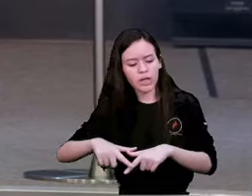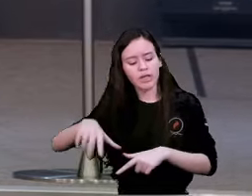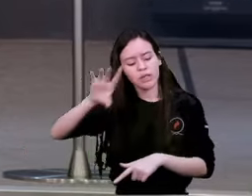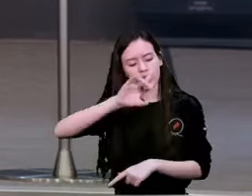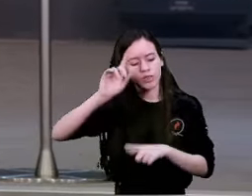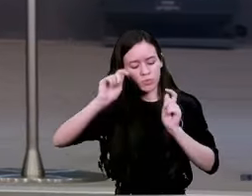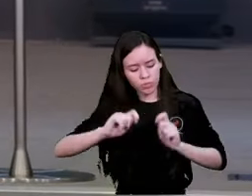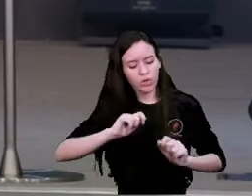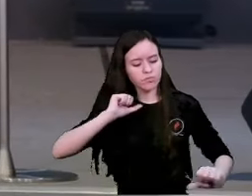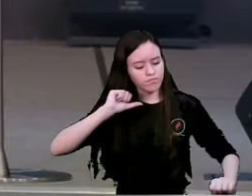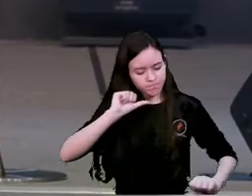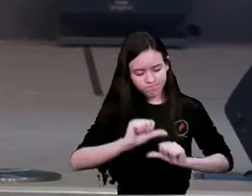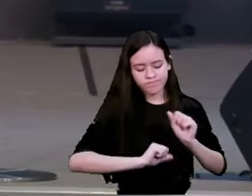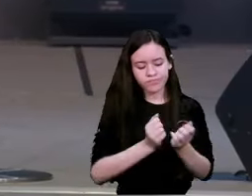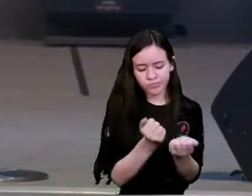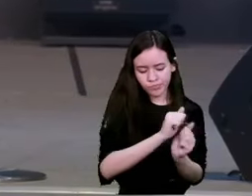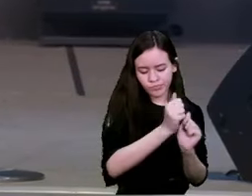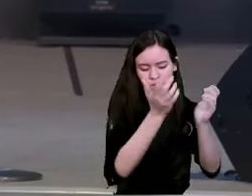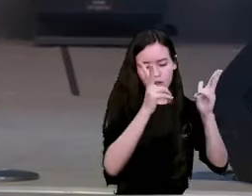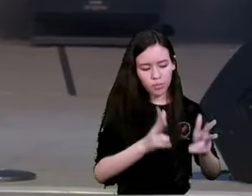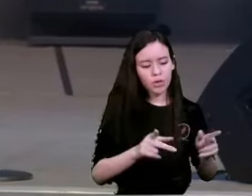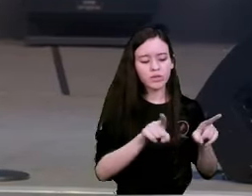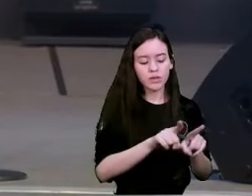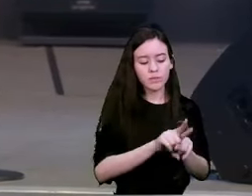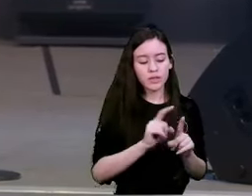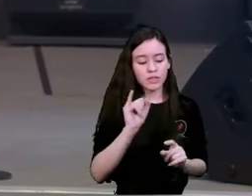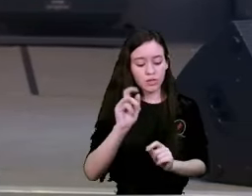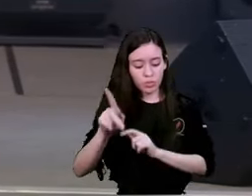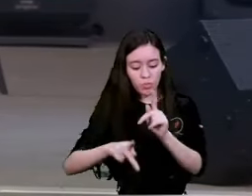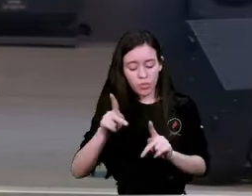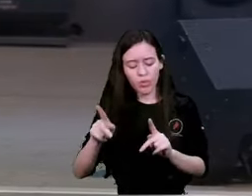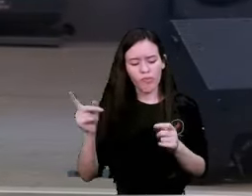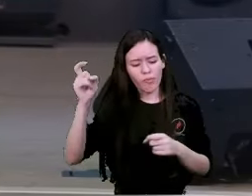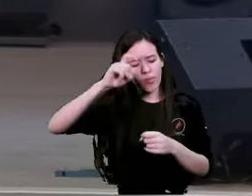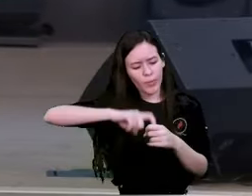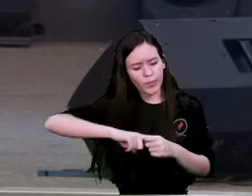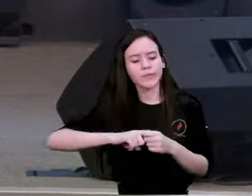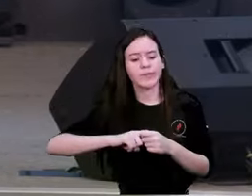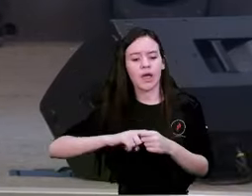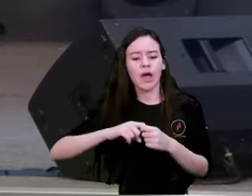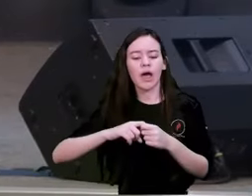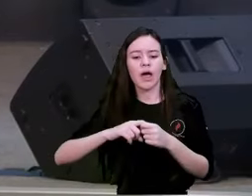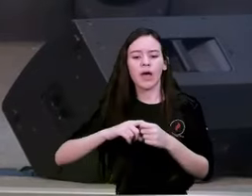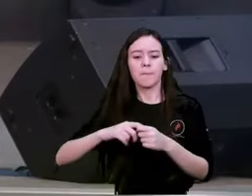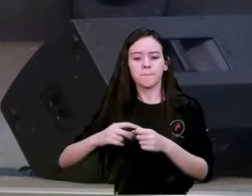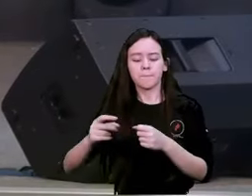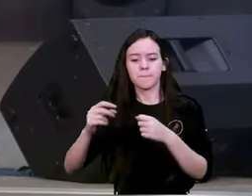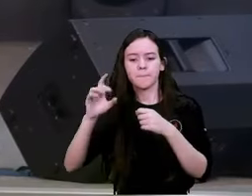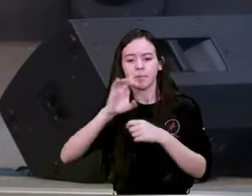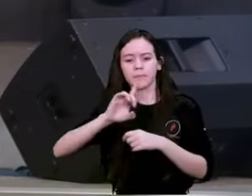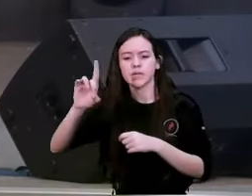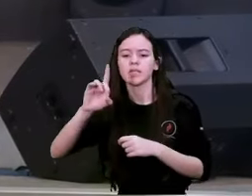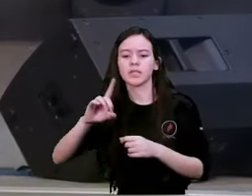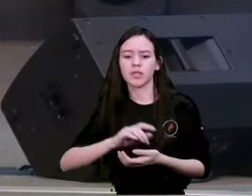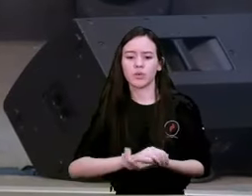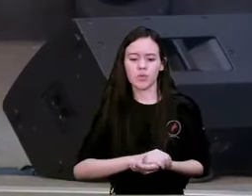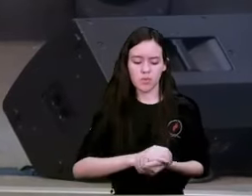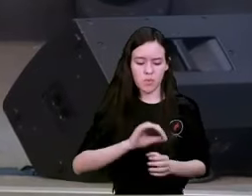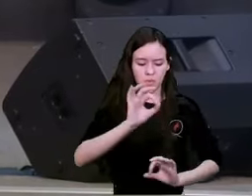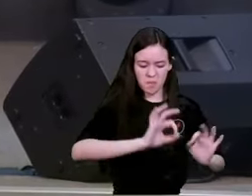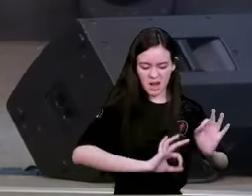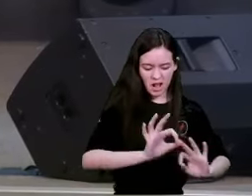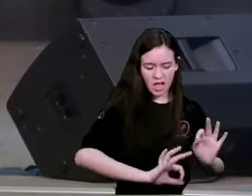posso refazê-los também. Se eles me ouvirem de novo, se eles aceitarem a mensagem, eu rasgo os planos,